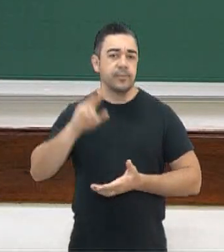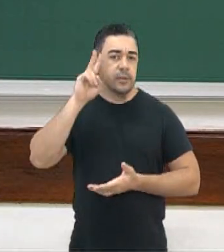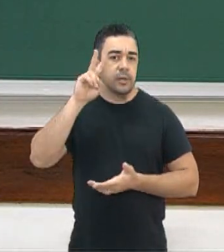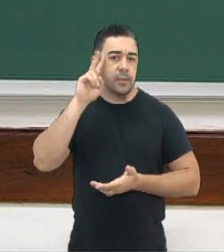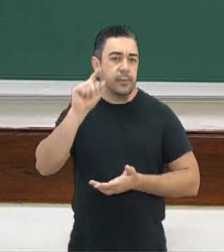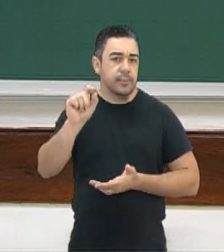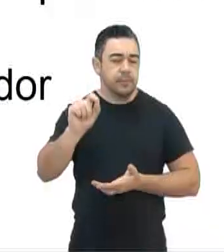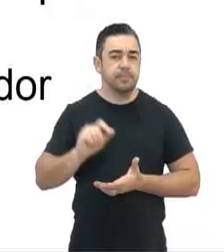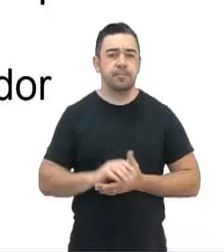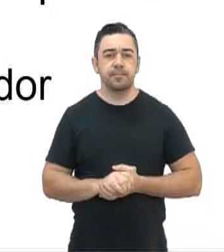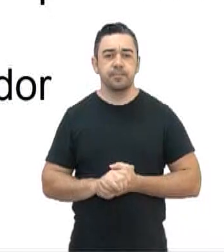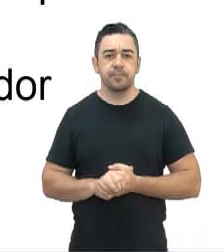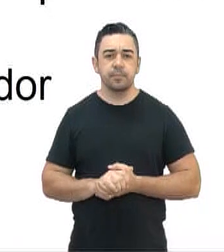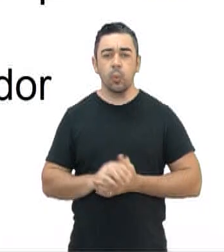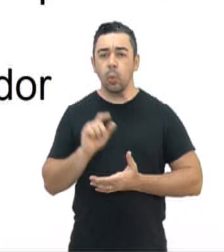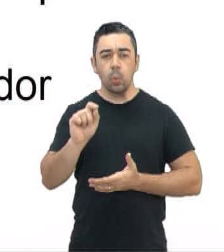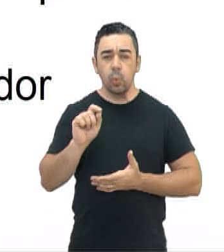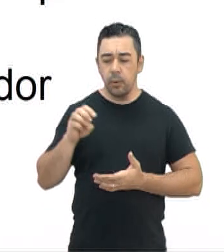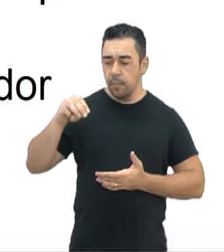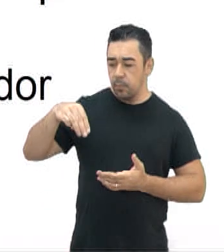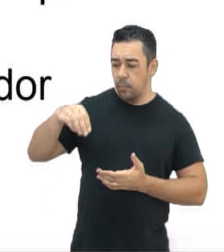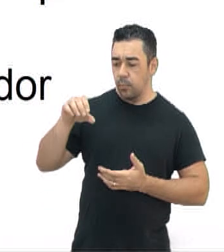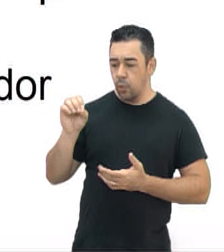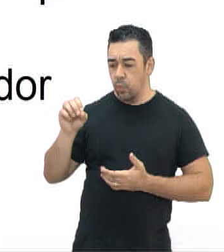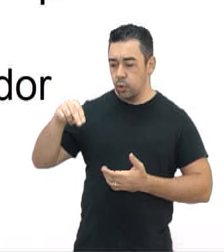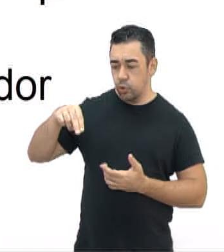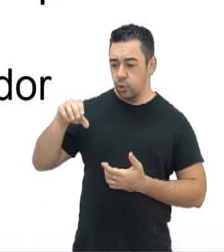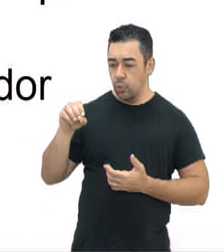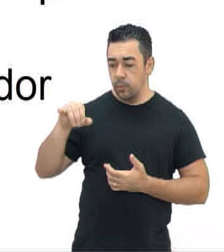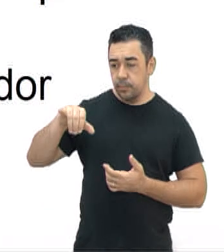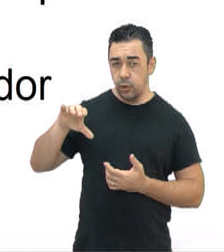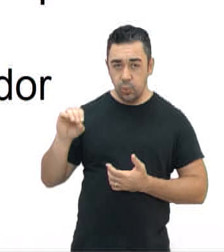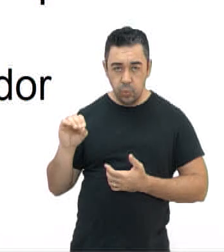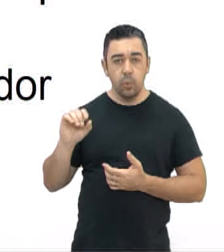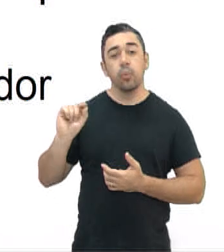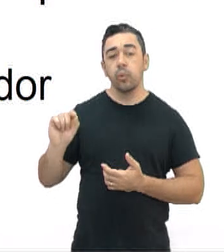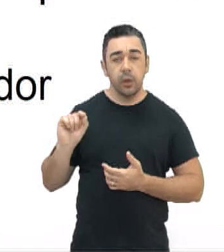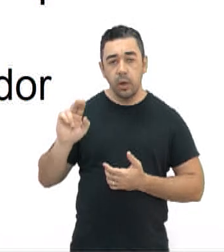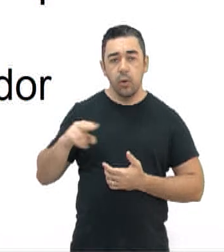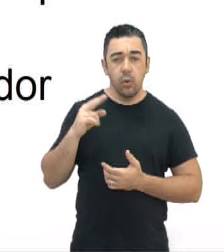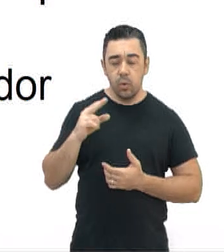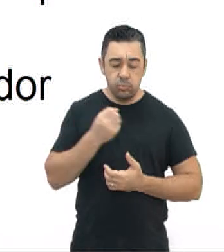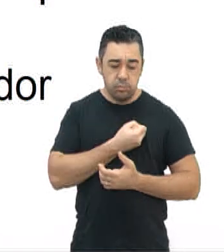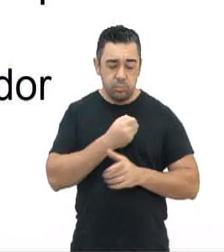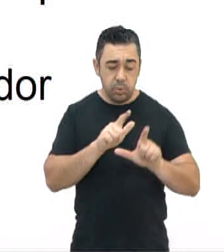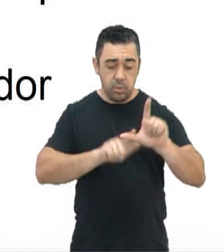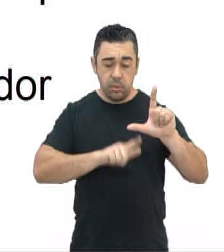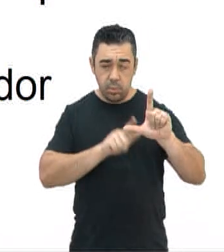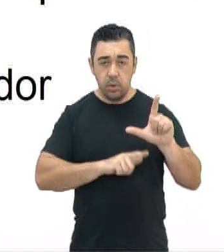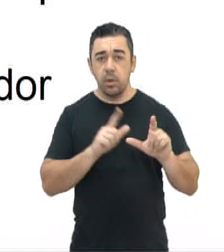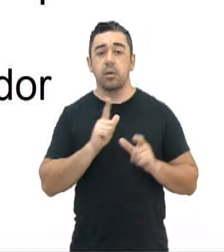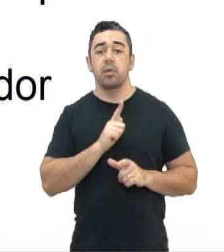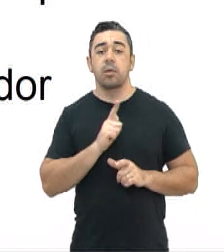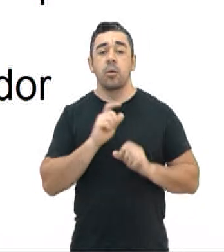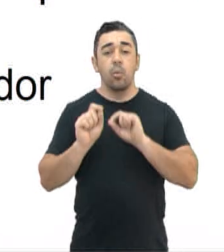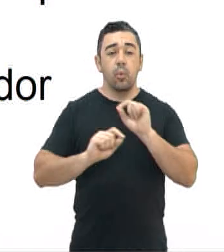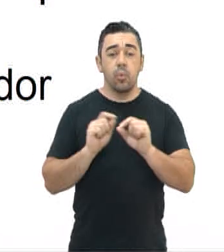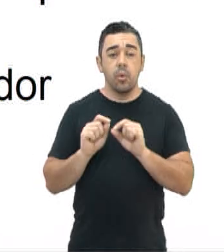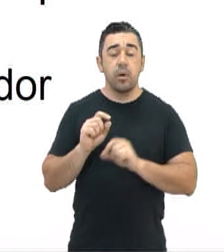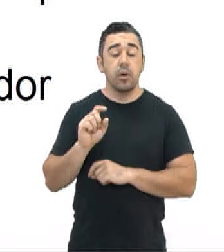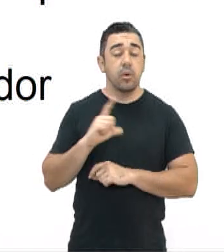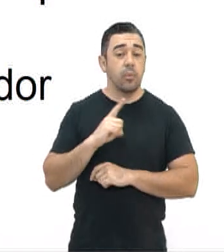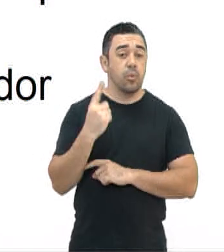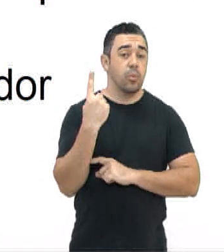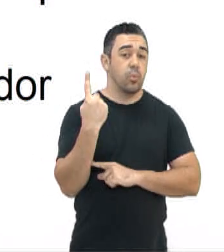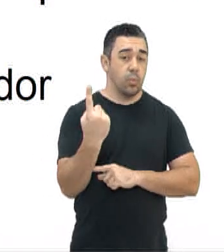Lembrando, denomina-se monômio ou termo algébrico toda expressão algébrica representada apenas